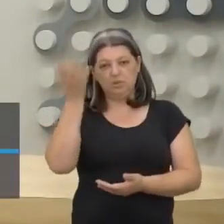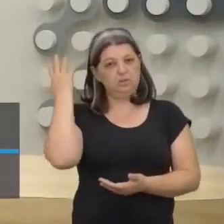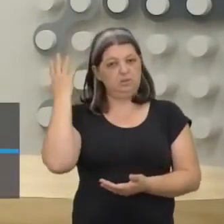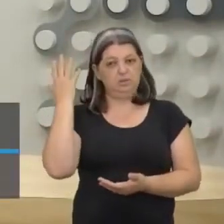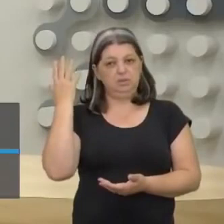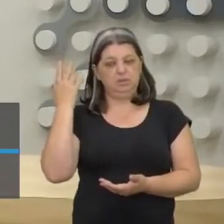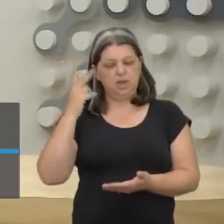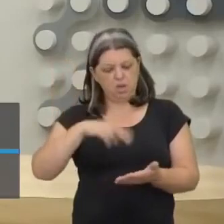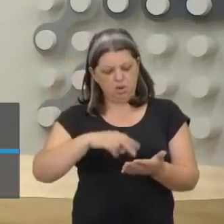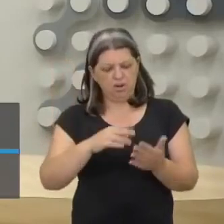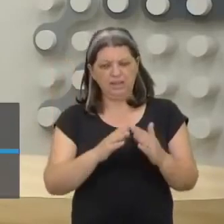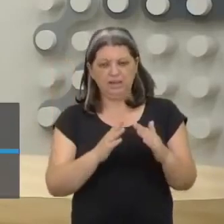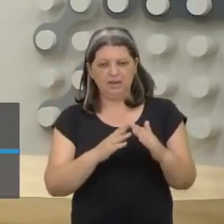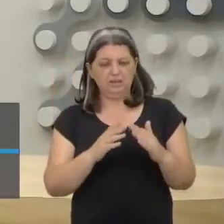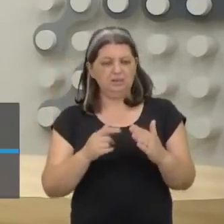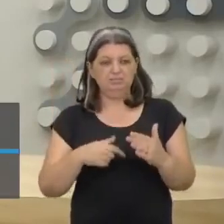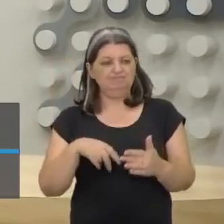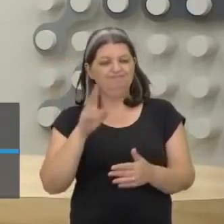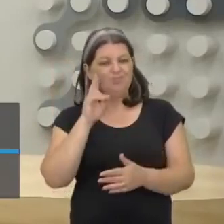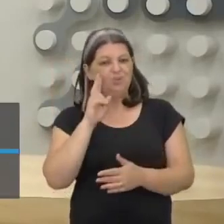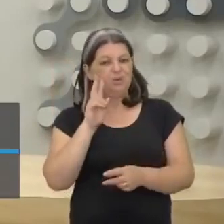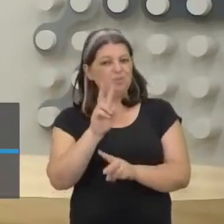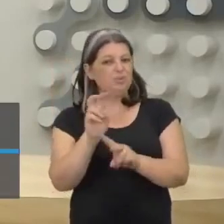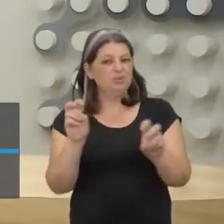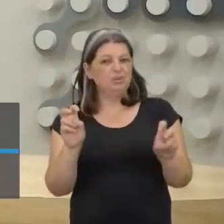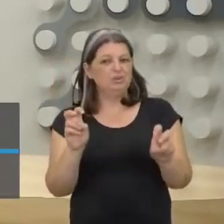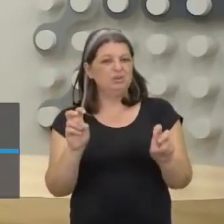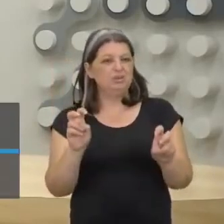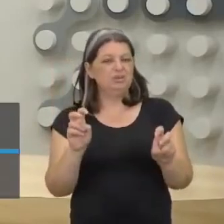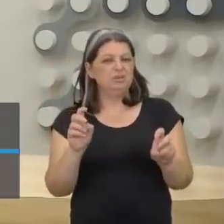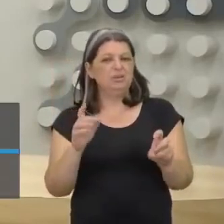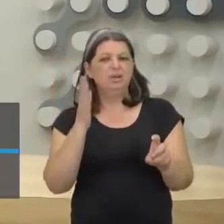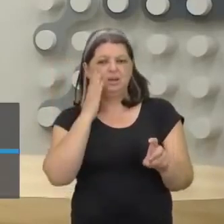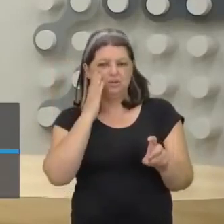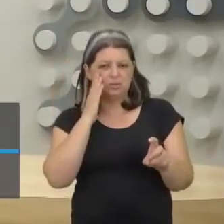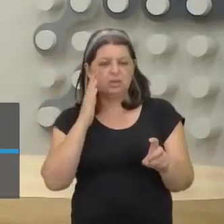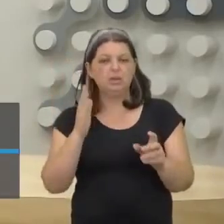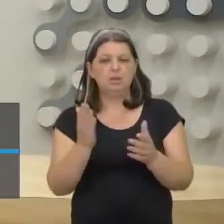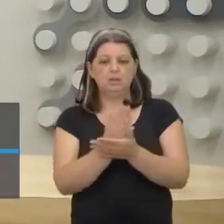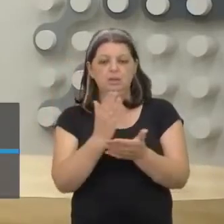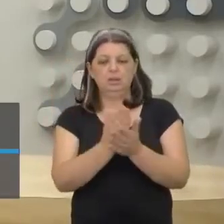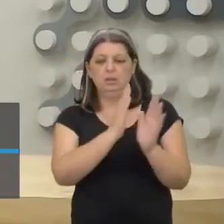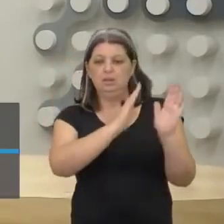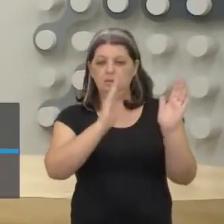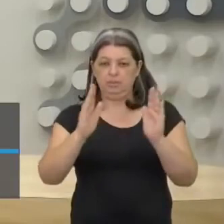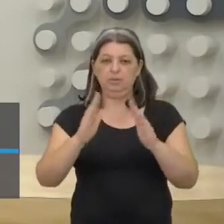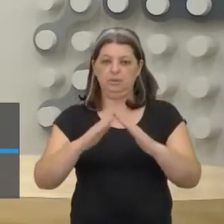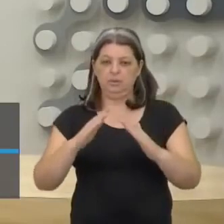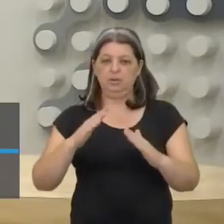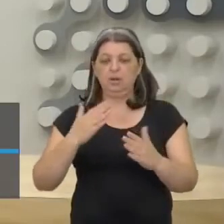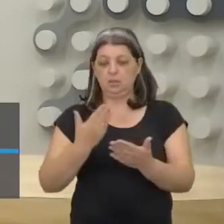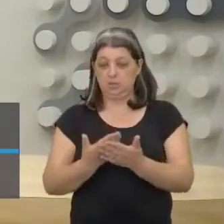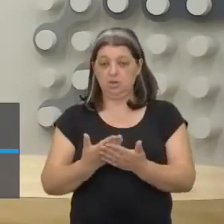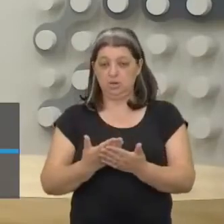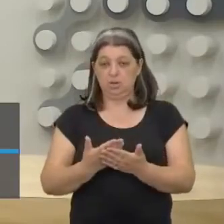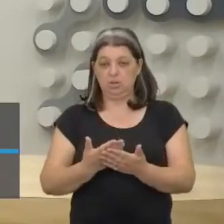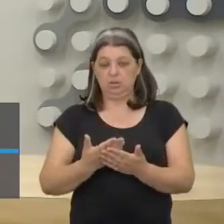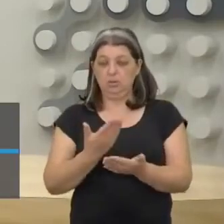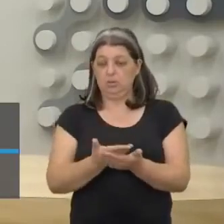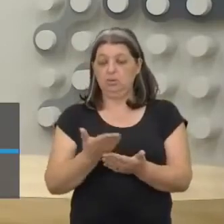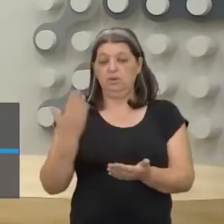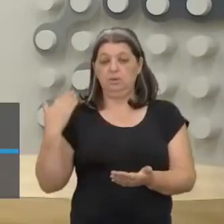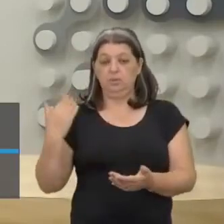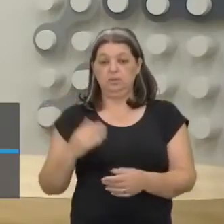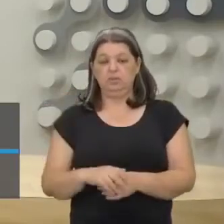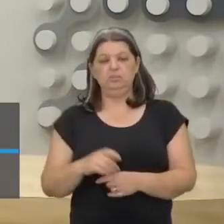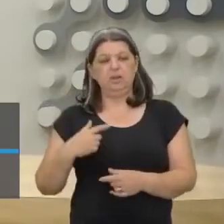peguei, li em casa, eu não lembro o título dele, sei que ele está na biblioteca da escola a qual eu pertencia. Mas é o livro